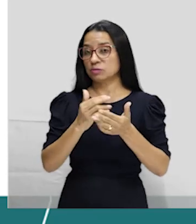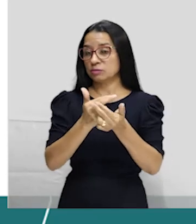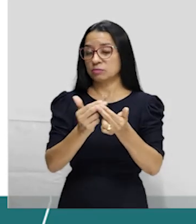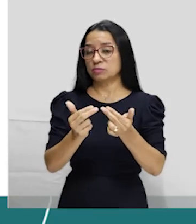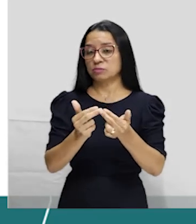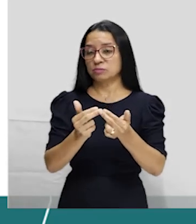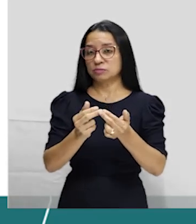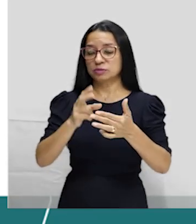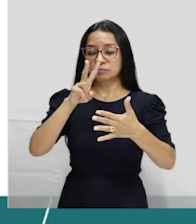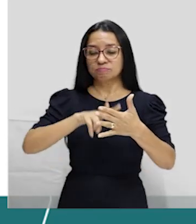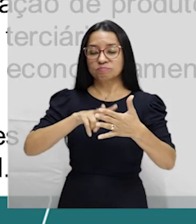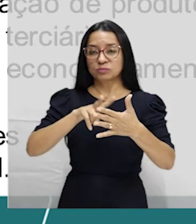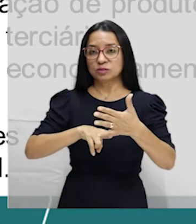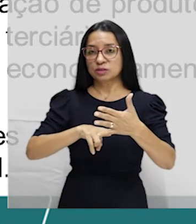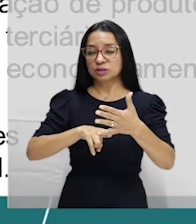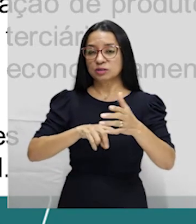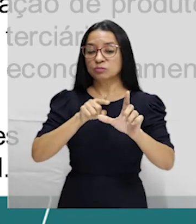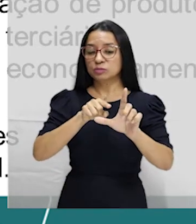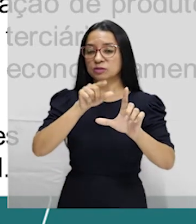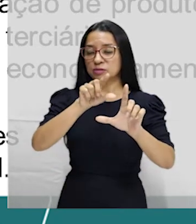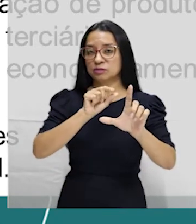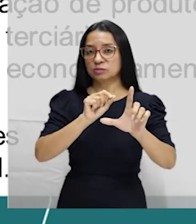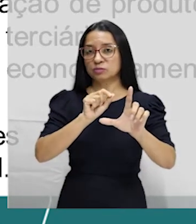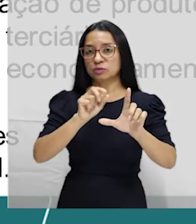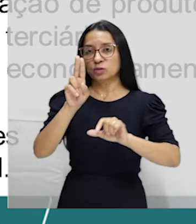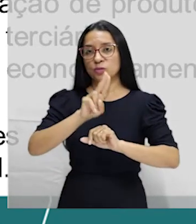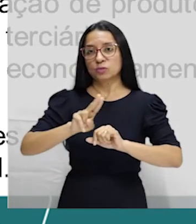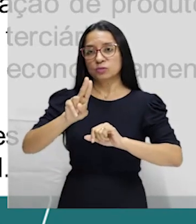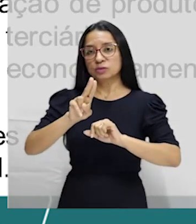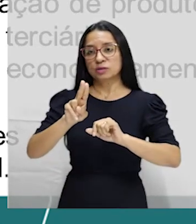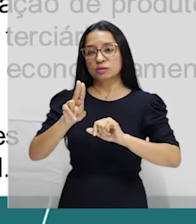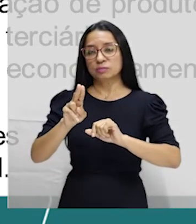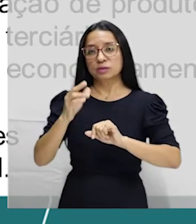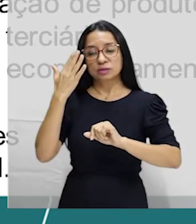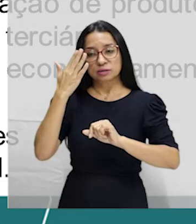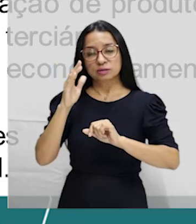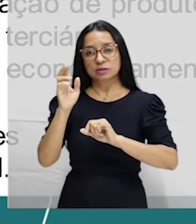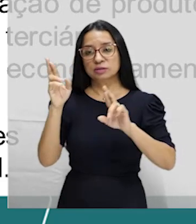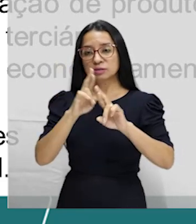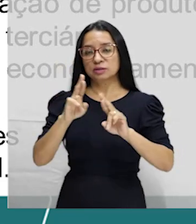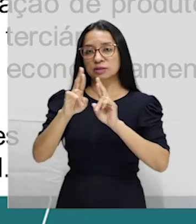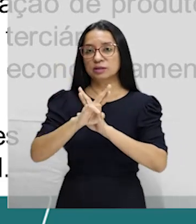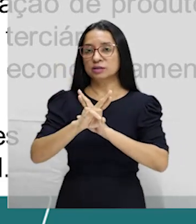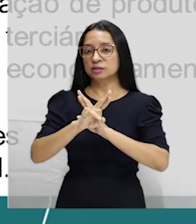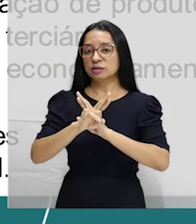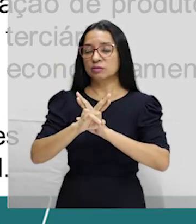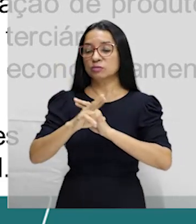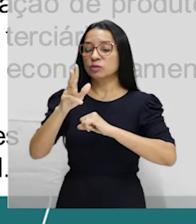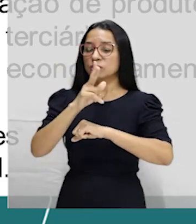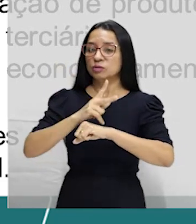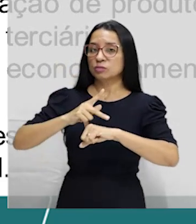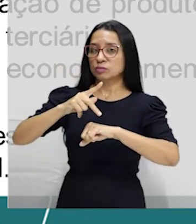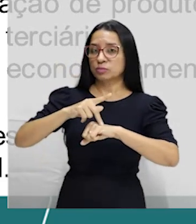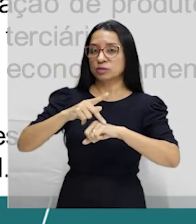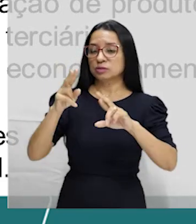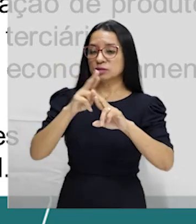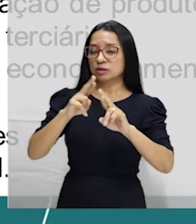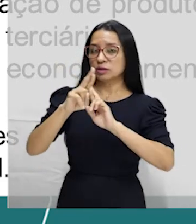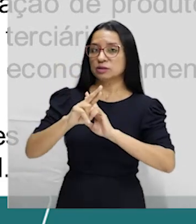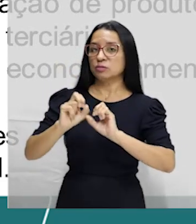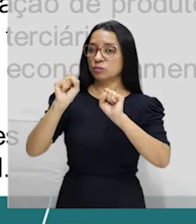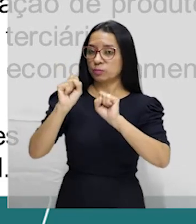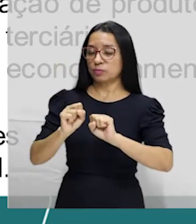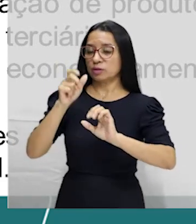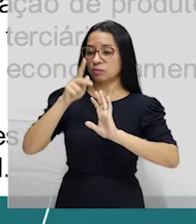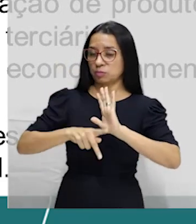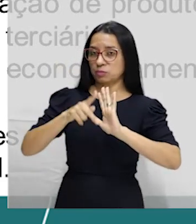as alternativas, eu utilizei para entender esta relação entre os ditos países do mundo em relações de poder e potências, eu